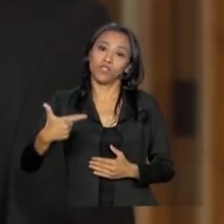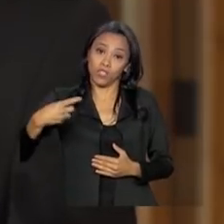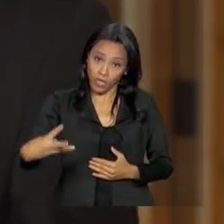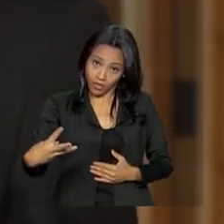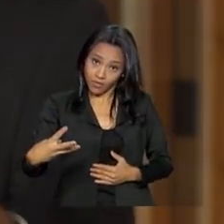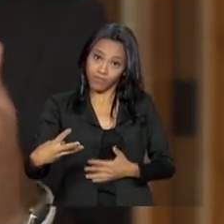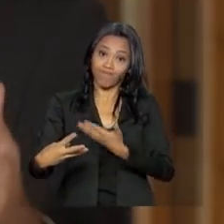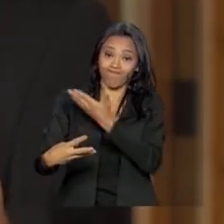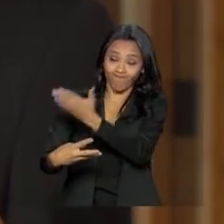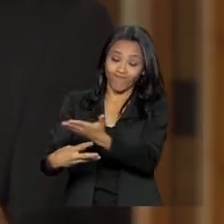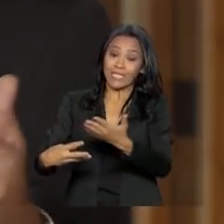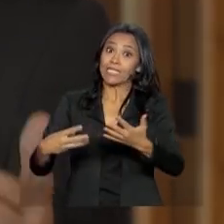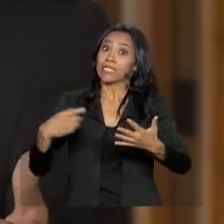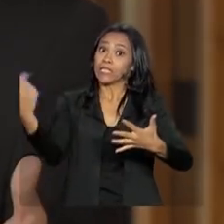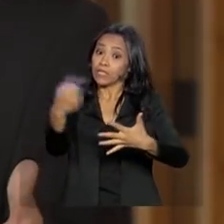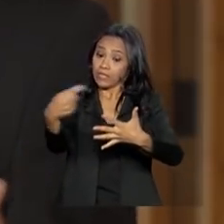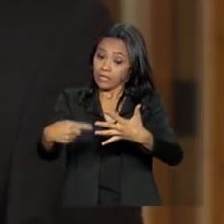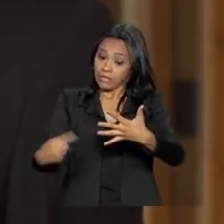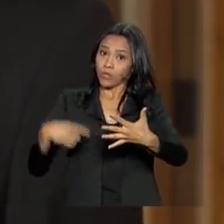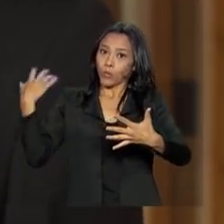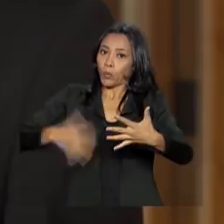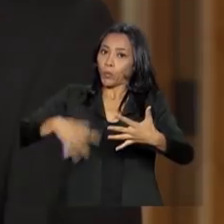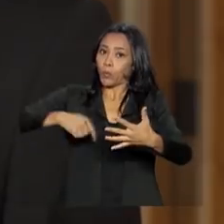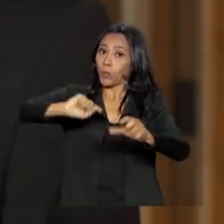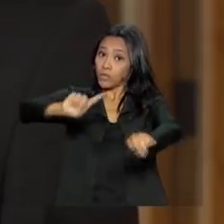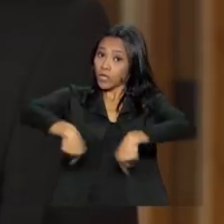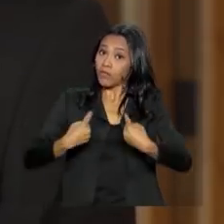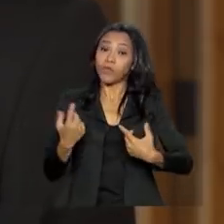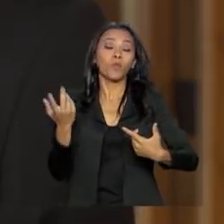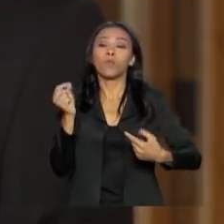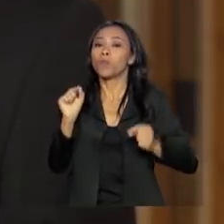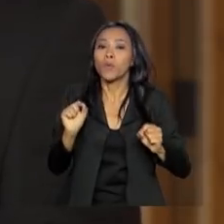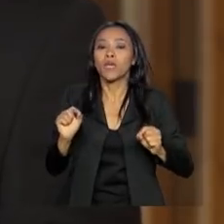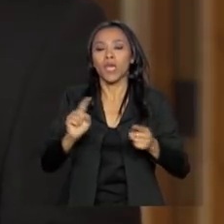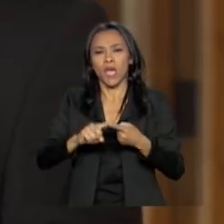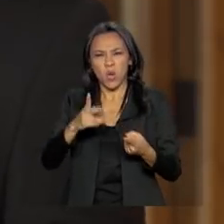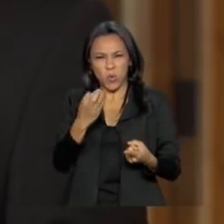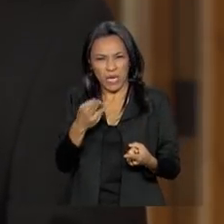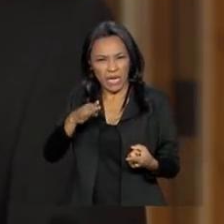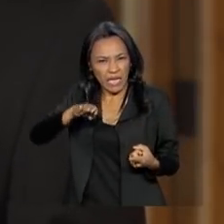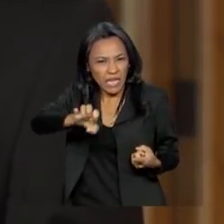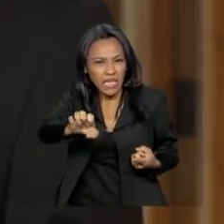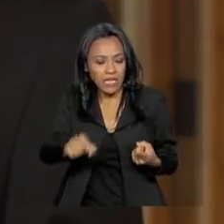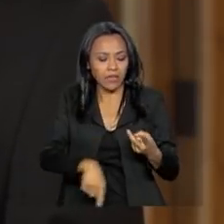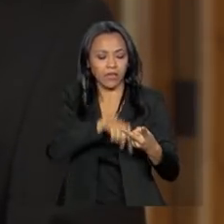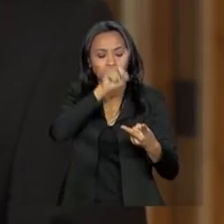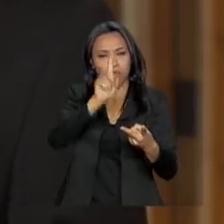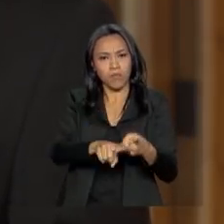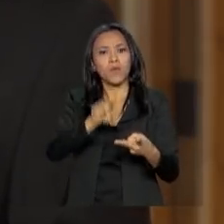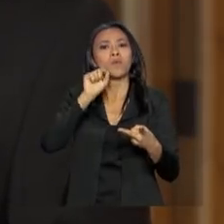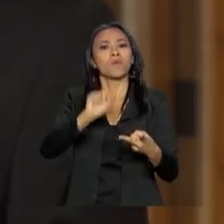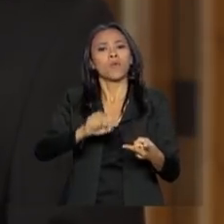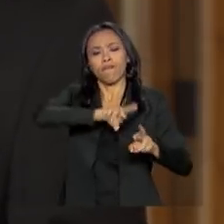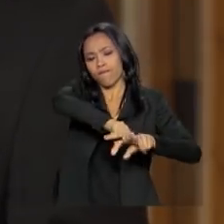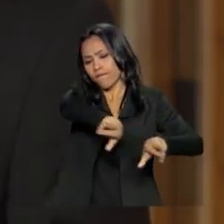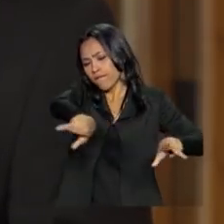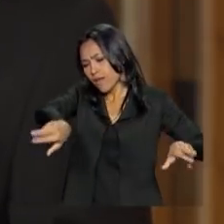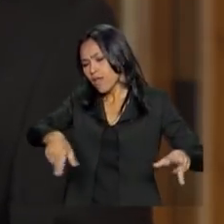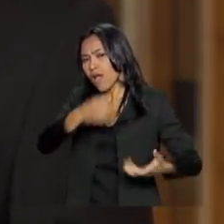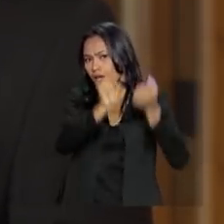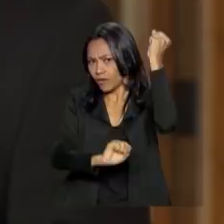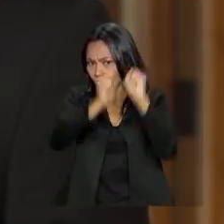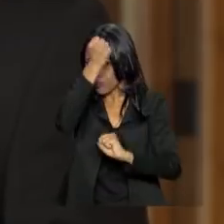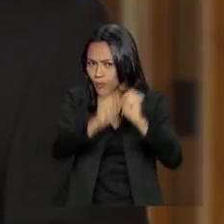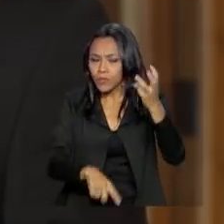sem enfrentar grandes desafios como combater o crime organizado diversificar a indústria